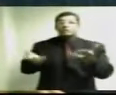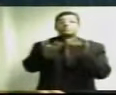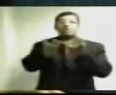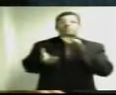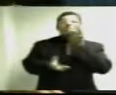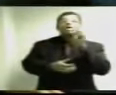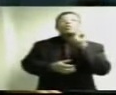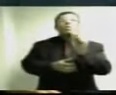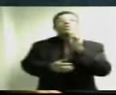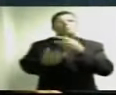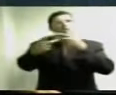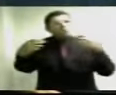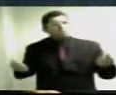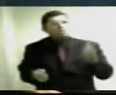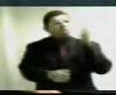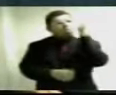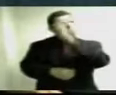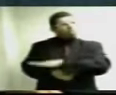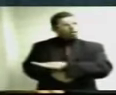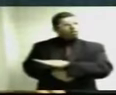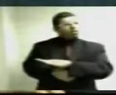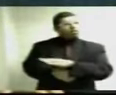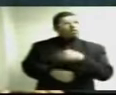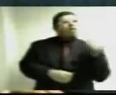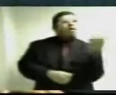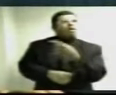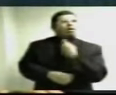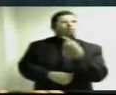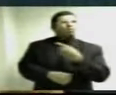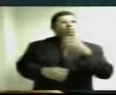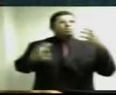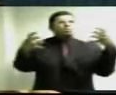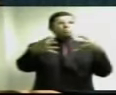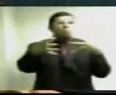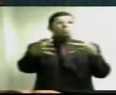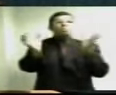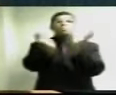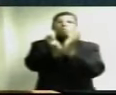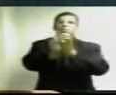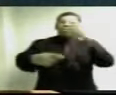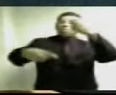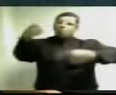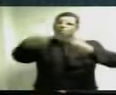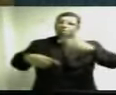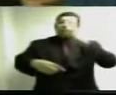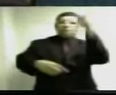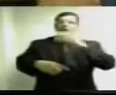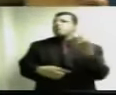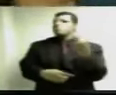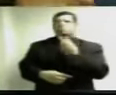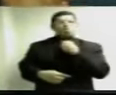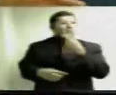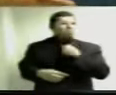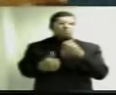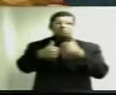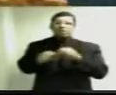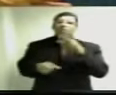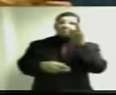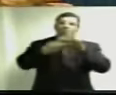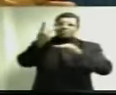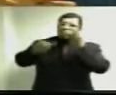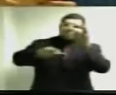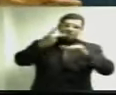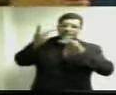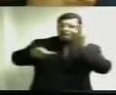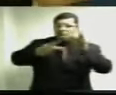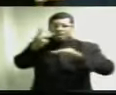quer dizer alguma coisa a nós, classe política brasileira. Nós não podemos ficar falando